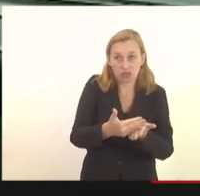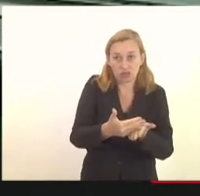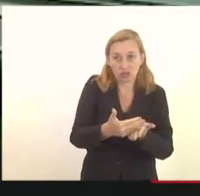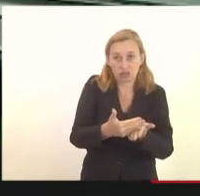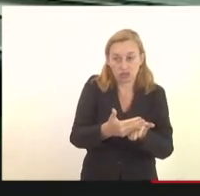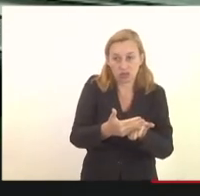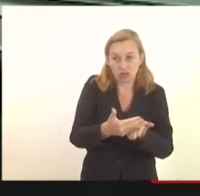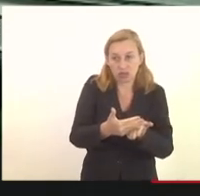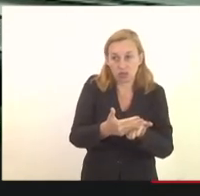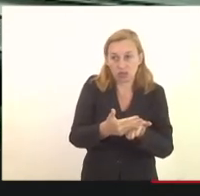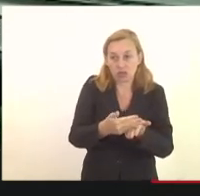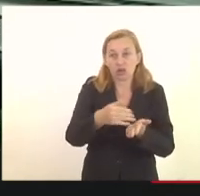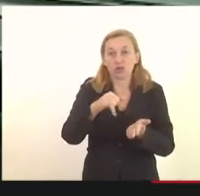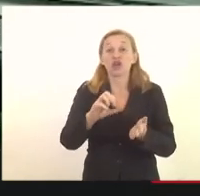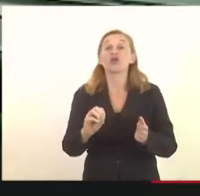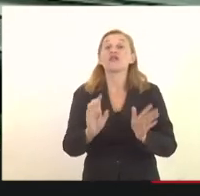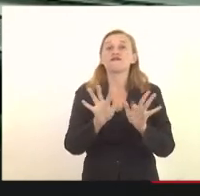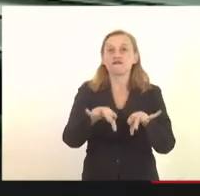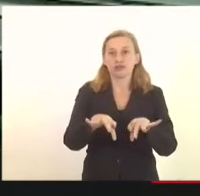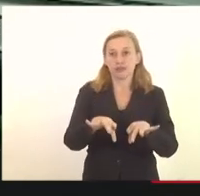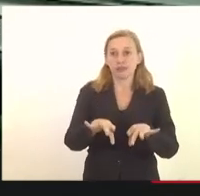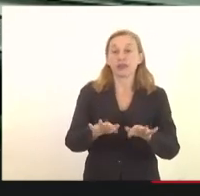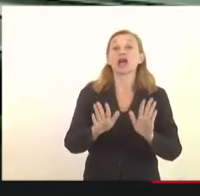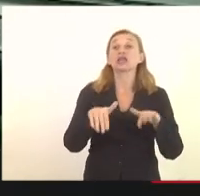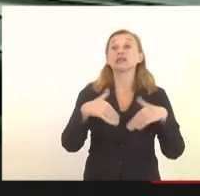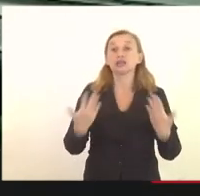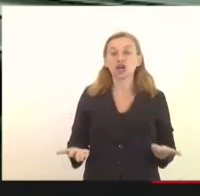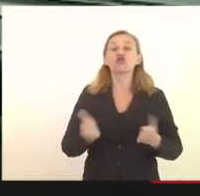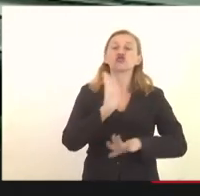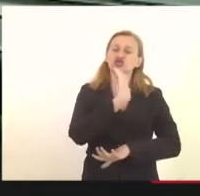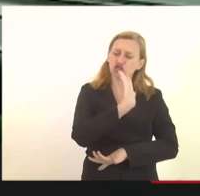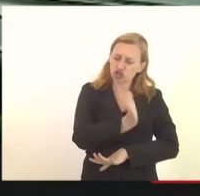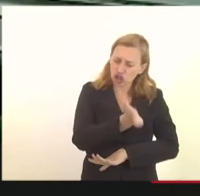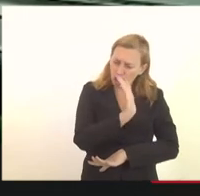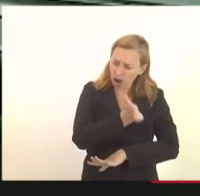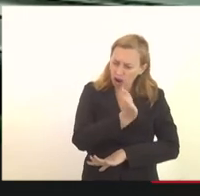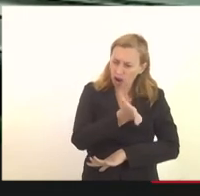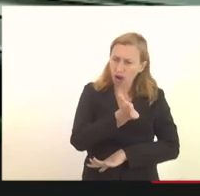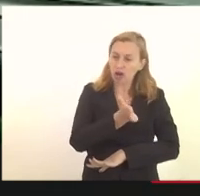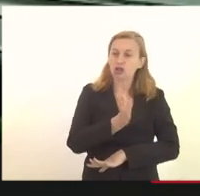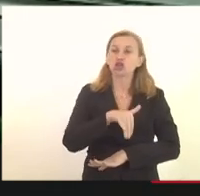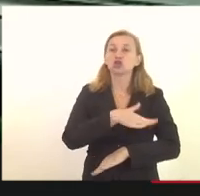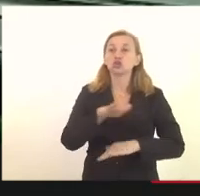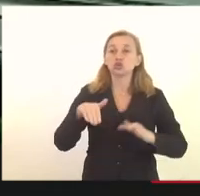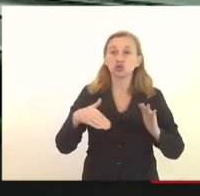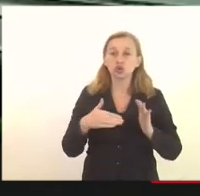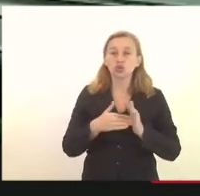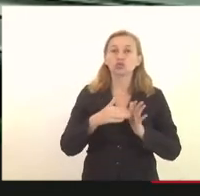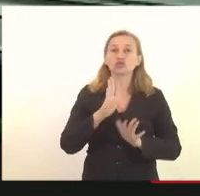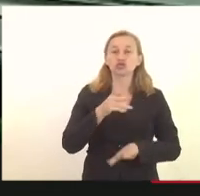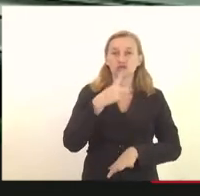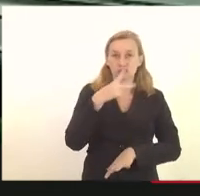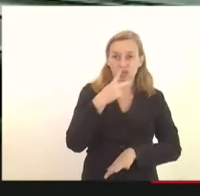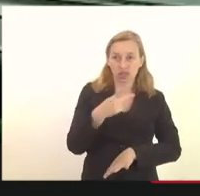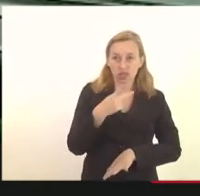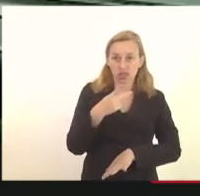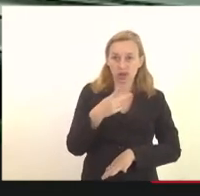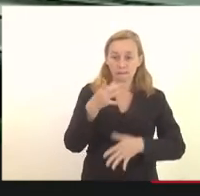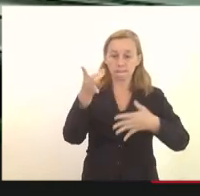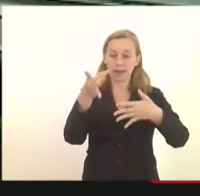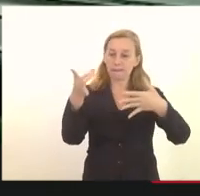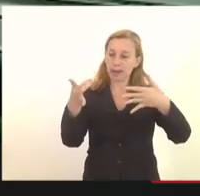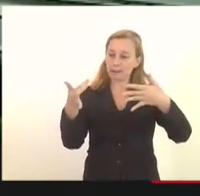fim. Então, fica aqui já todos esses que eu citei,